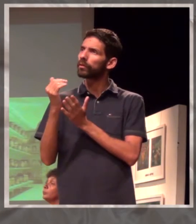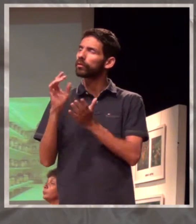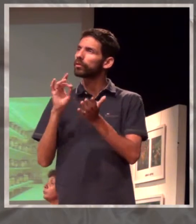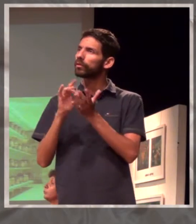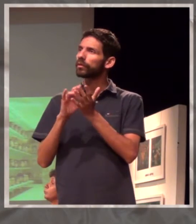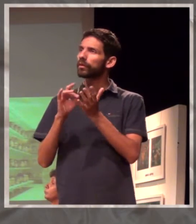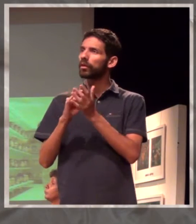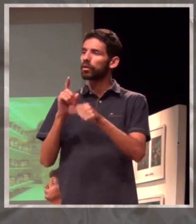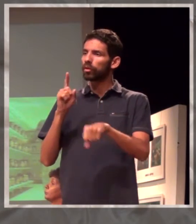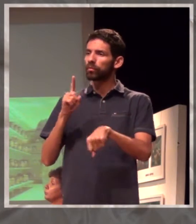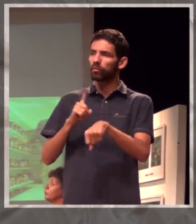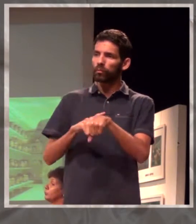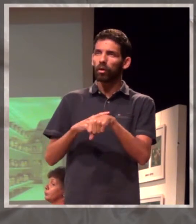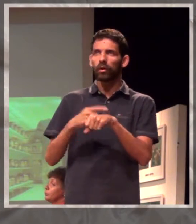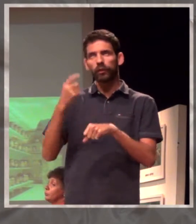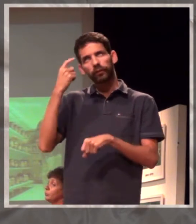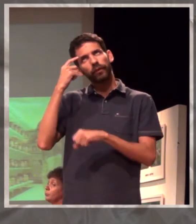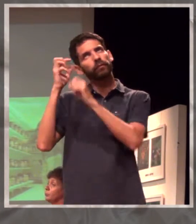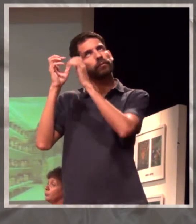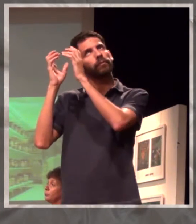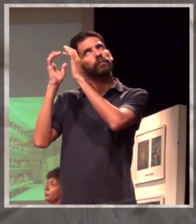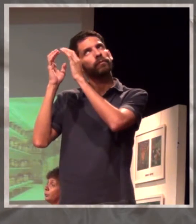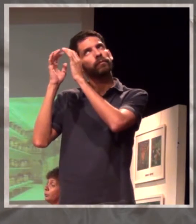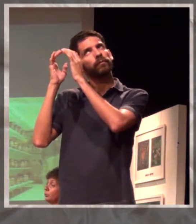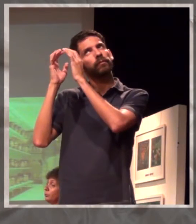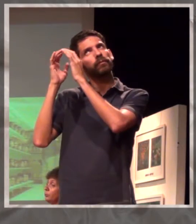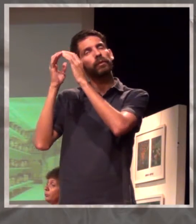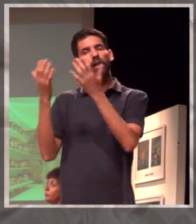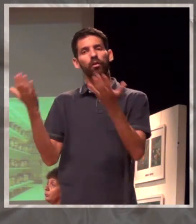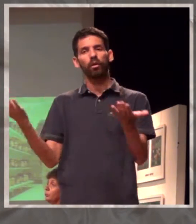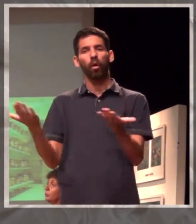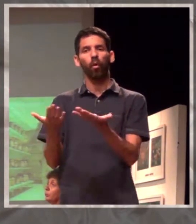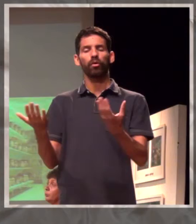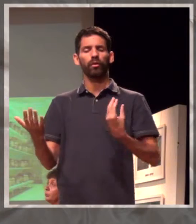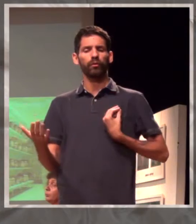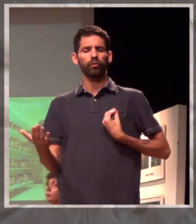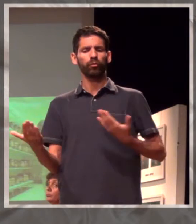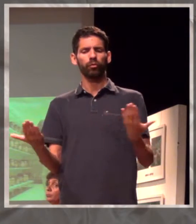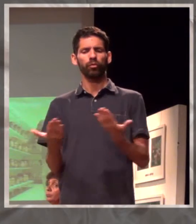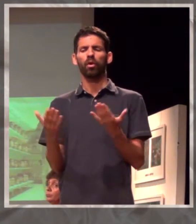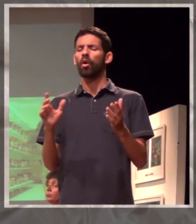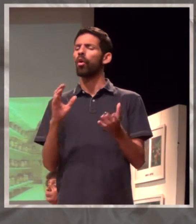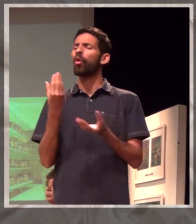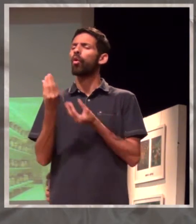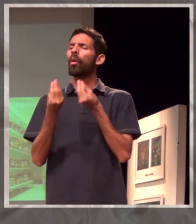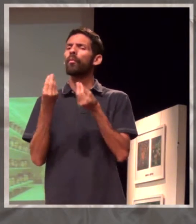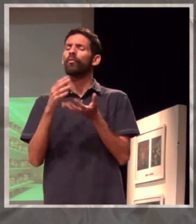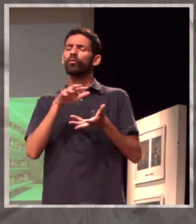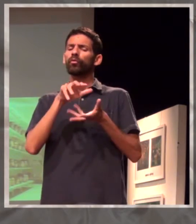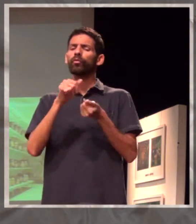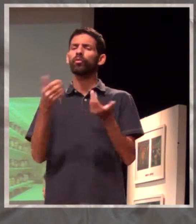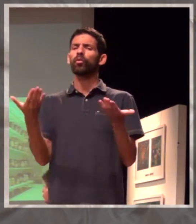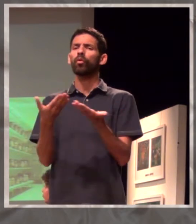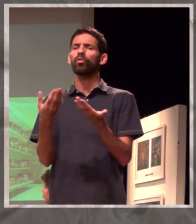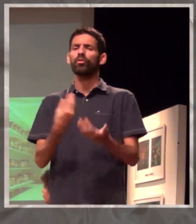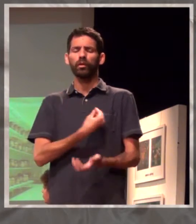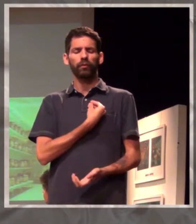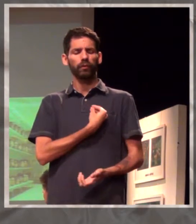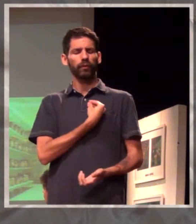do momento que ela vai pensar a cena contemporânea. Quer dizer, que mundo é esse que nós estamos